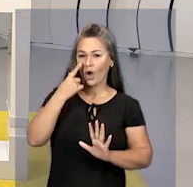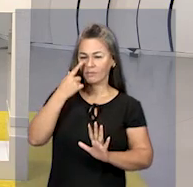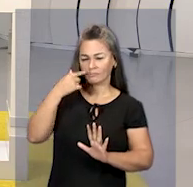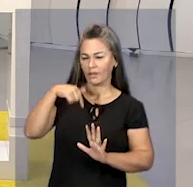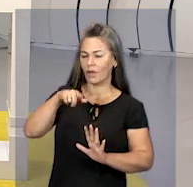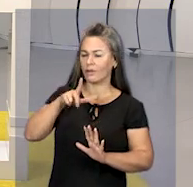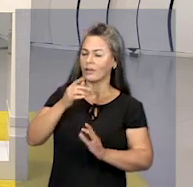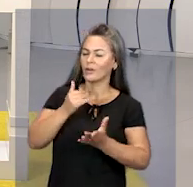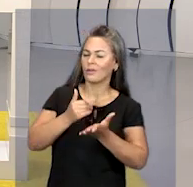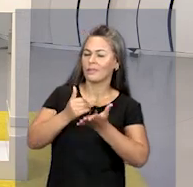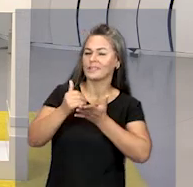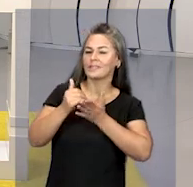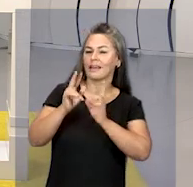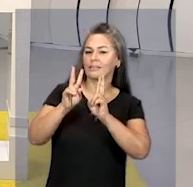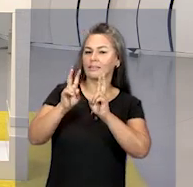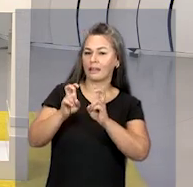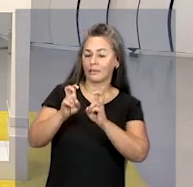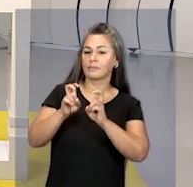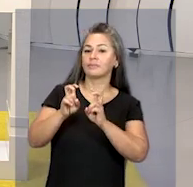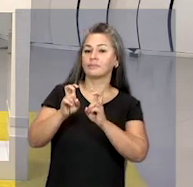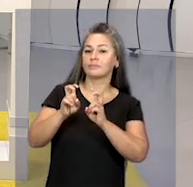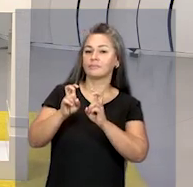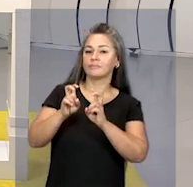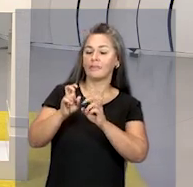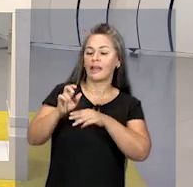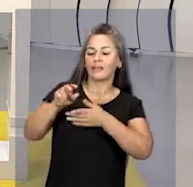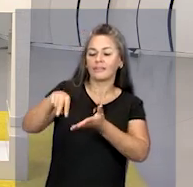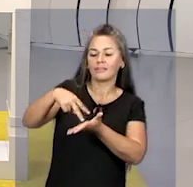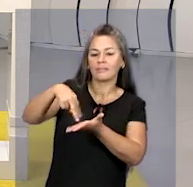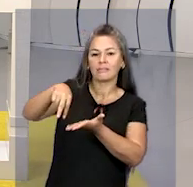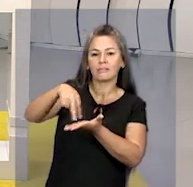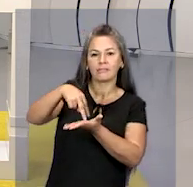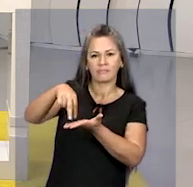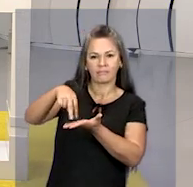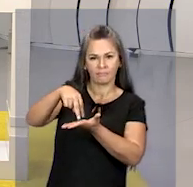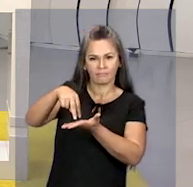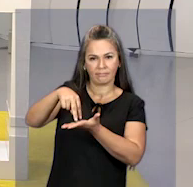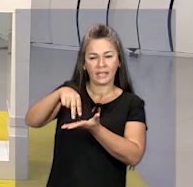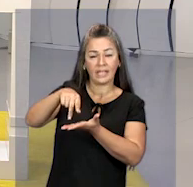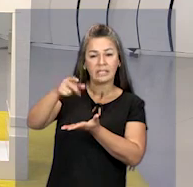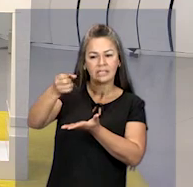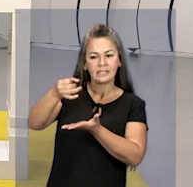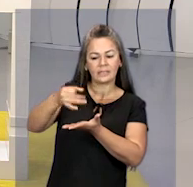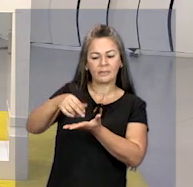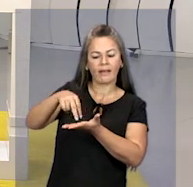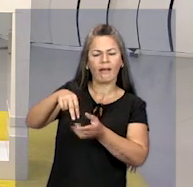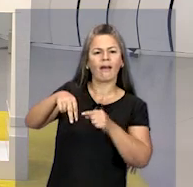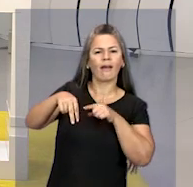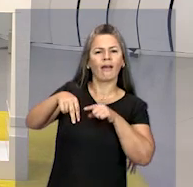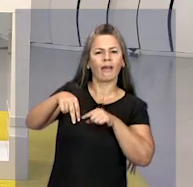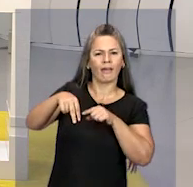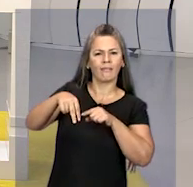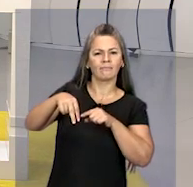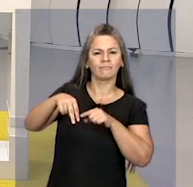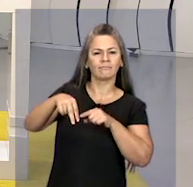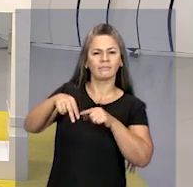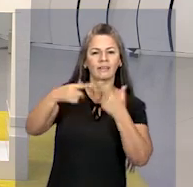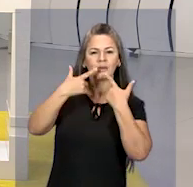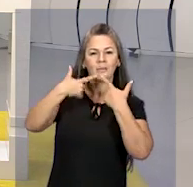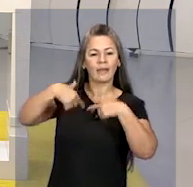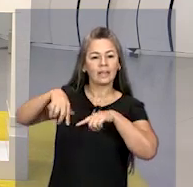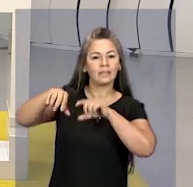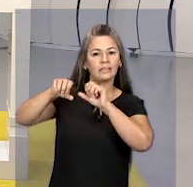sobre dança, e dizer que a dança ela é uma linguagem, uma vertente da arte pouco